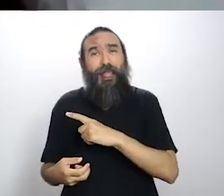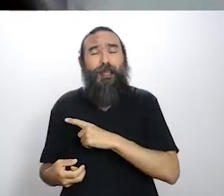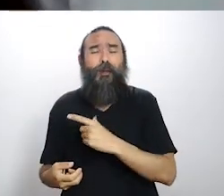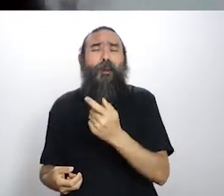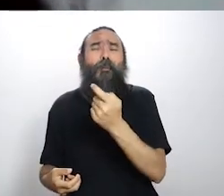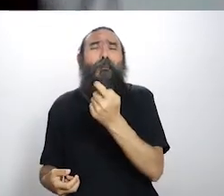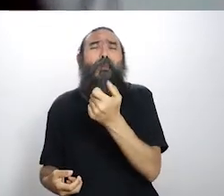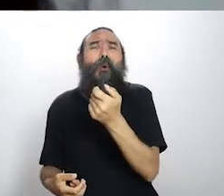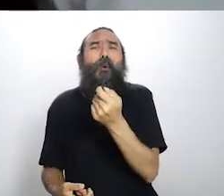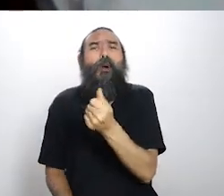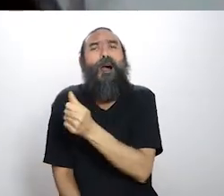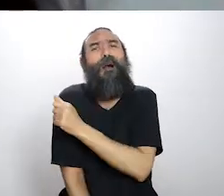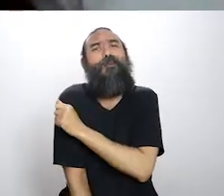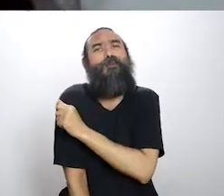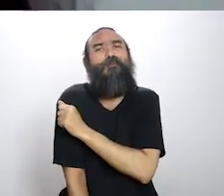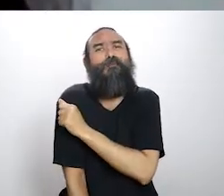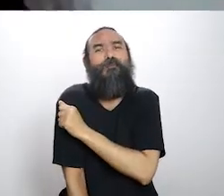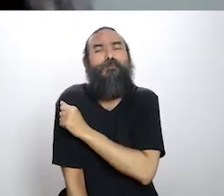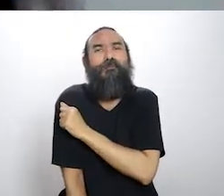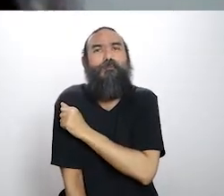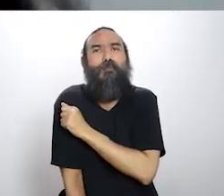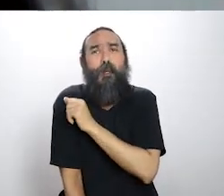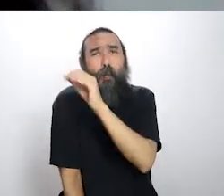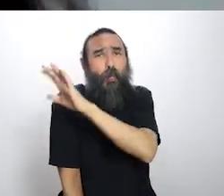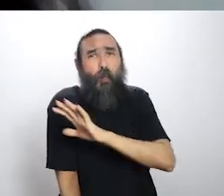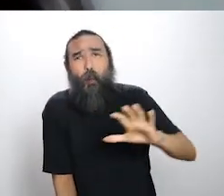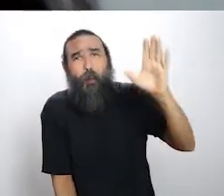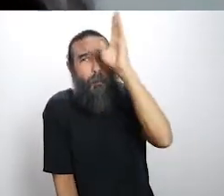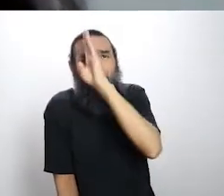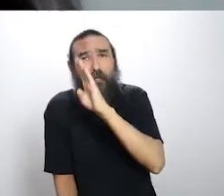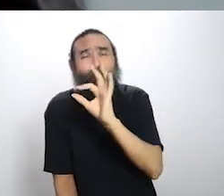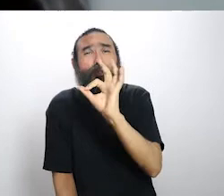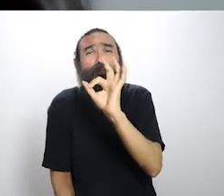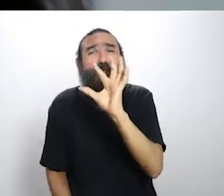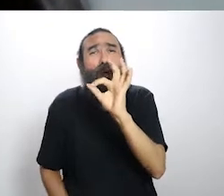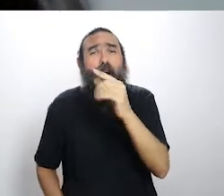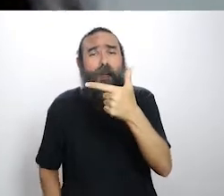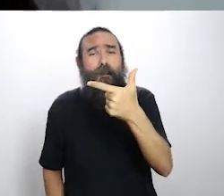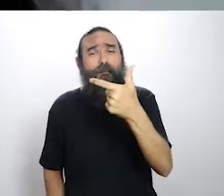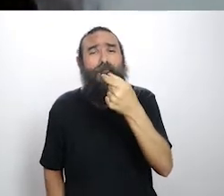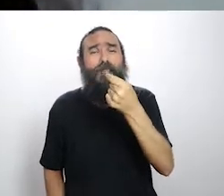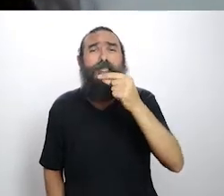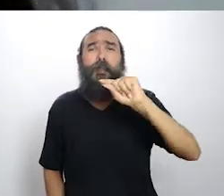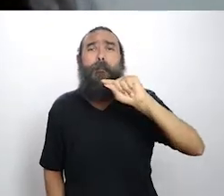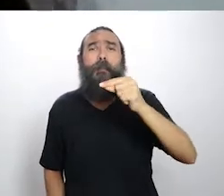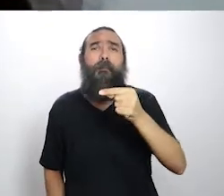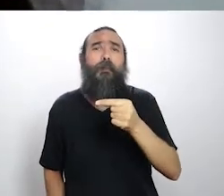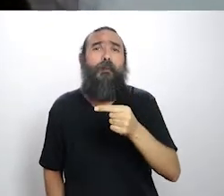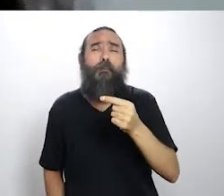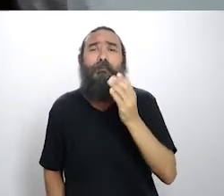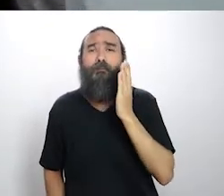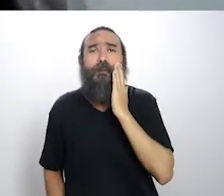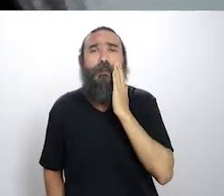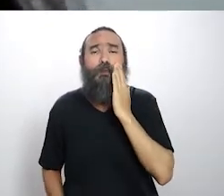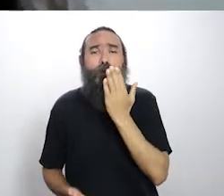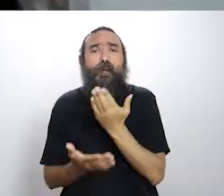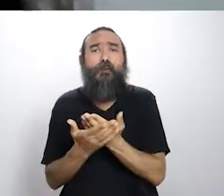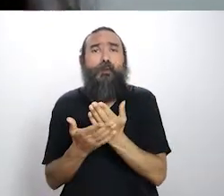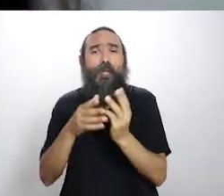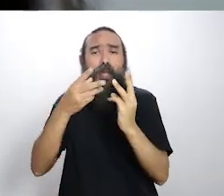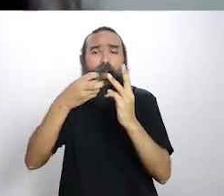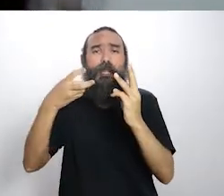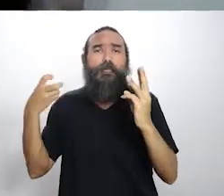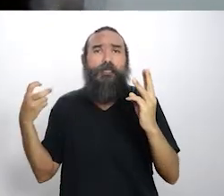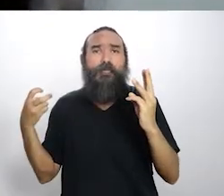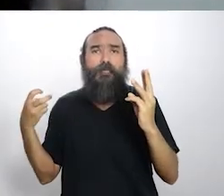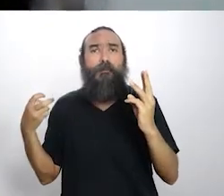número muito pequeno de estudantes. É uma média de 20 mil estudantes em todo o Brasil. Ou seja, nós temos um